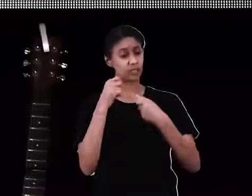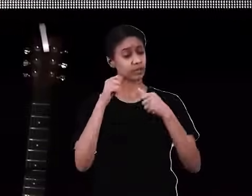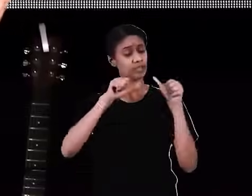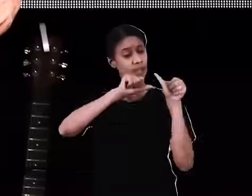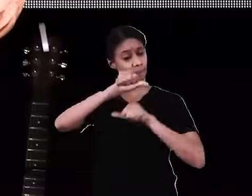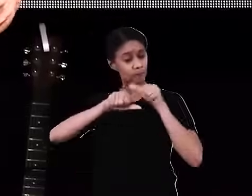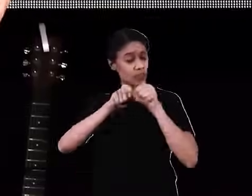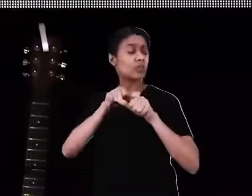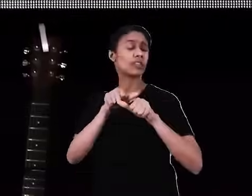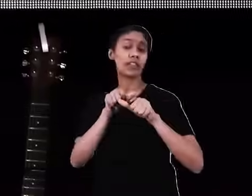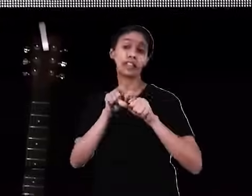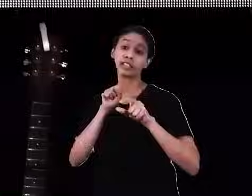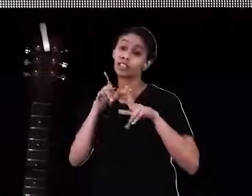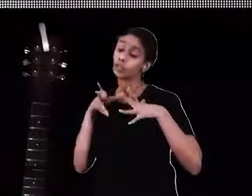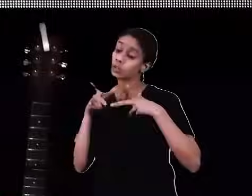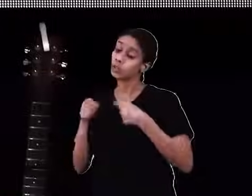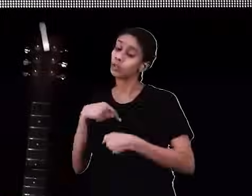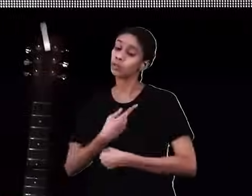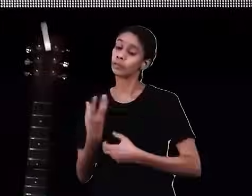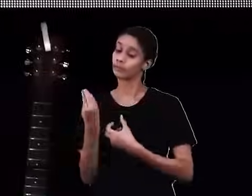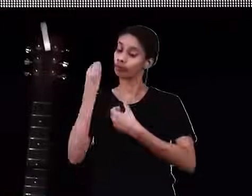engolir. Eu queria te dizer que na vida todo mundo tem que engolir.